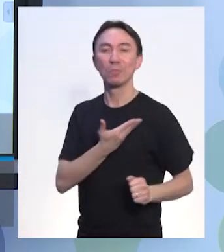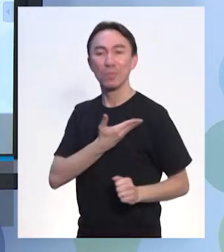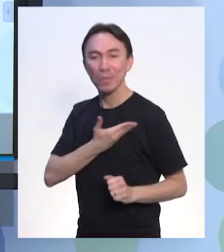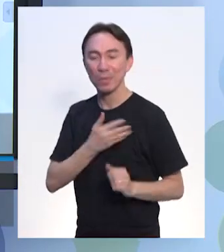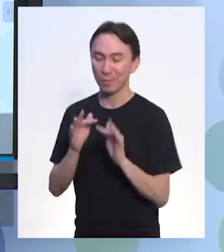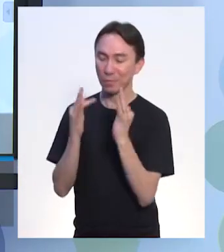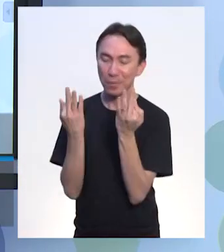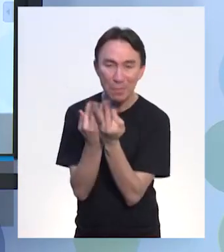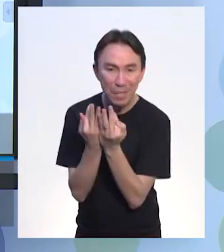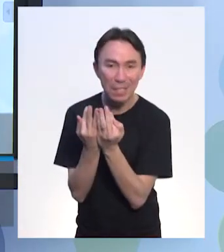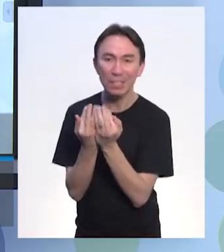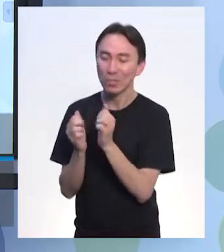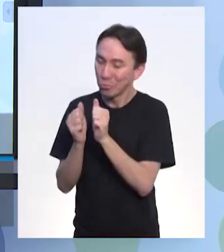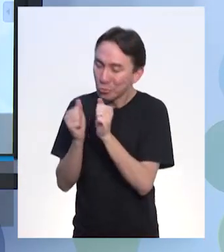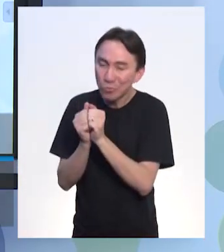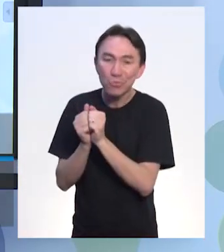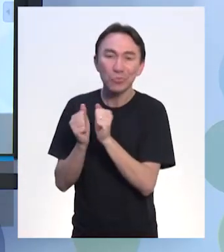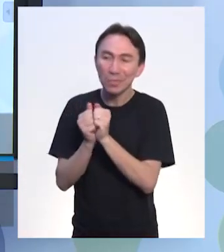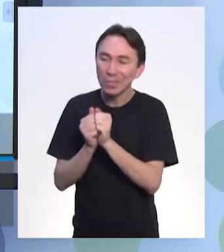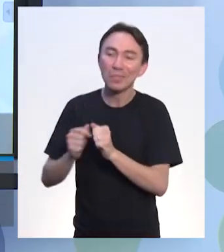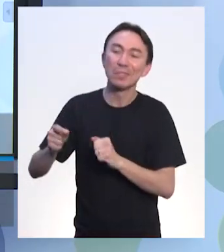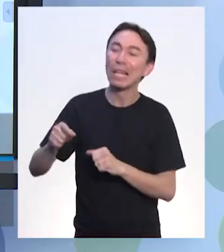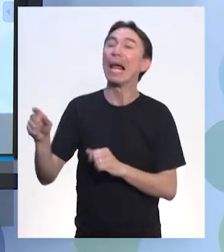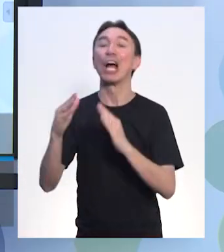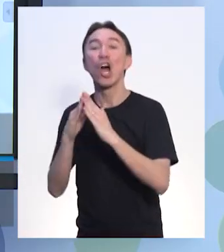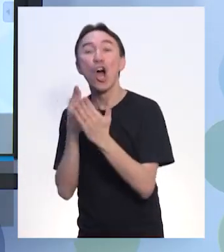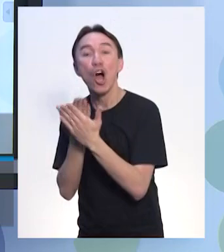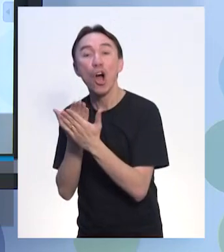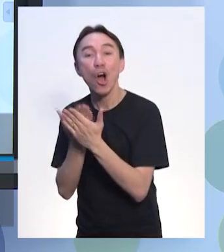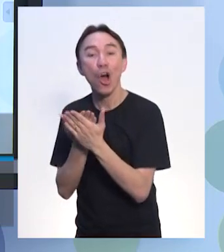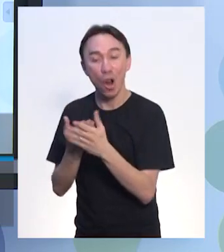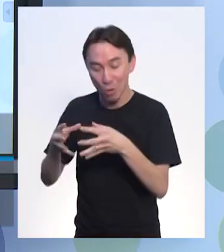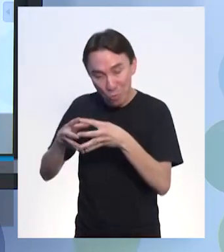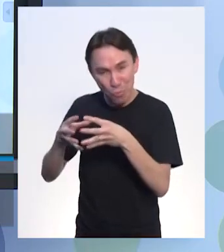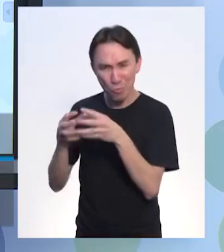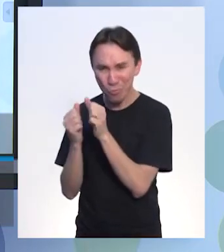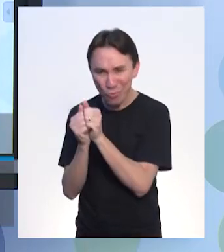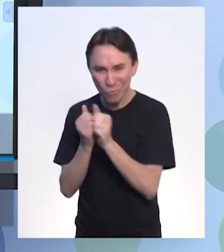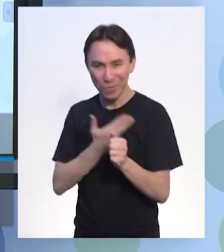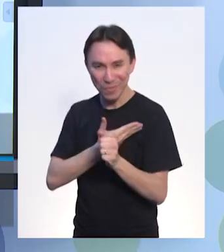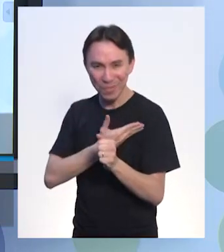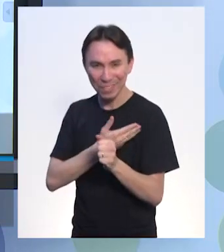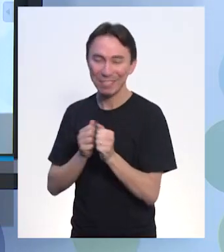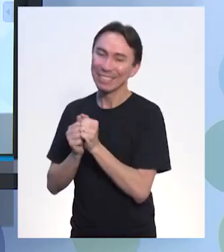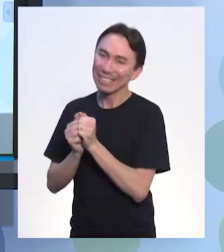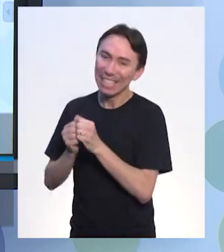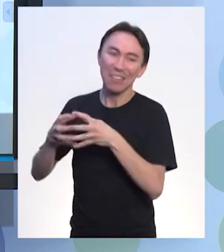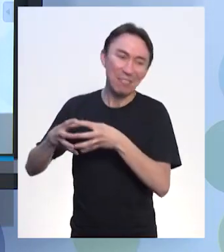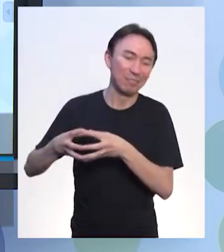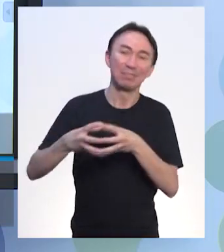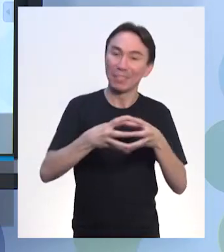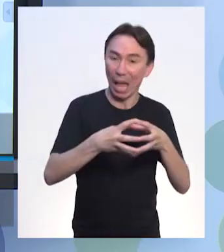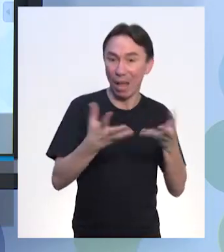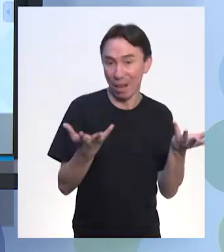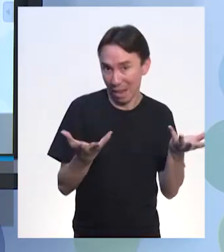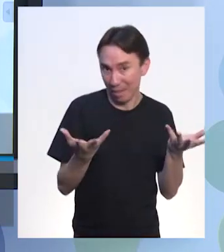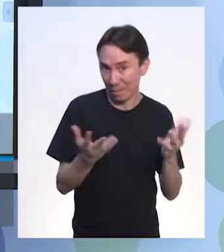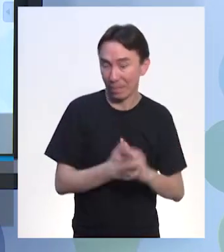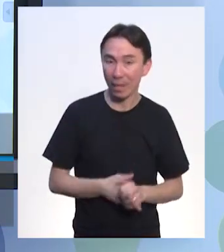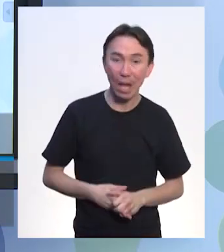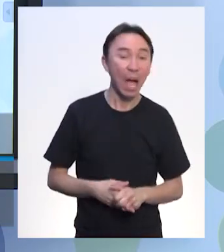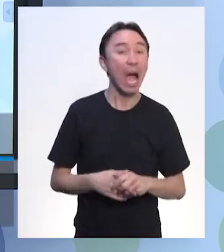os nossos amigos, com a nossa turma da escola, não é? Então, não adianta também eu só falar no que está acontecendo agora. A gente tem